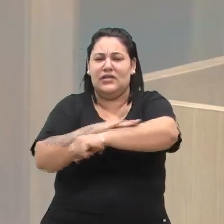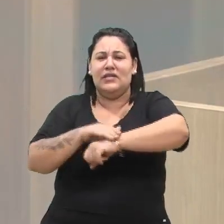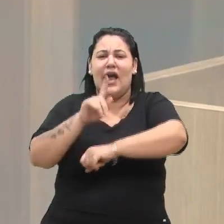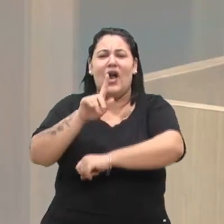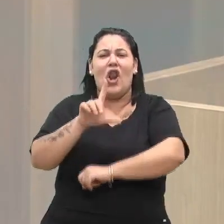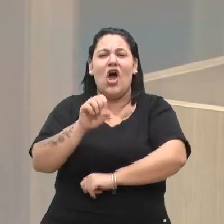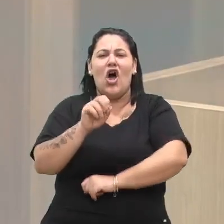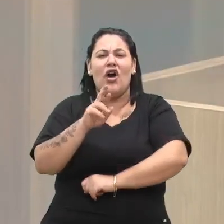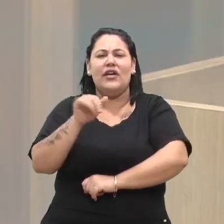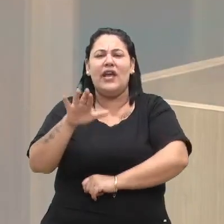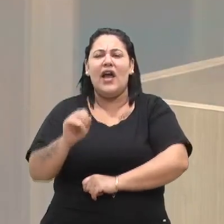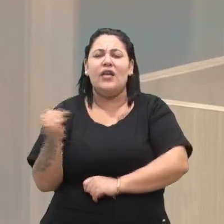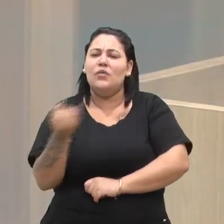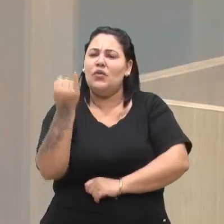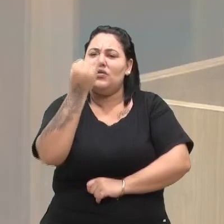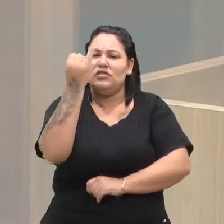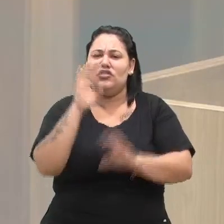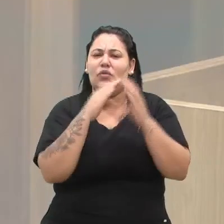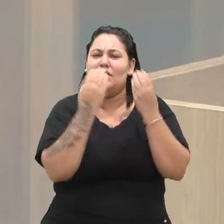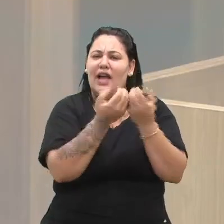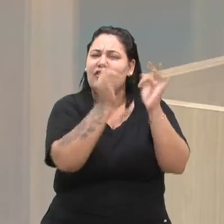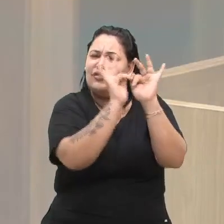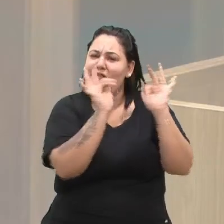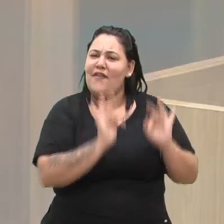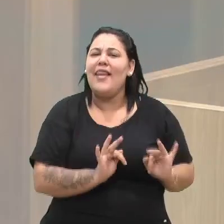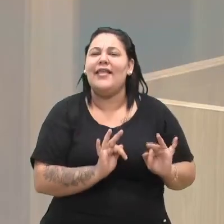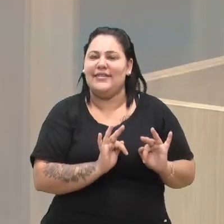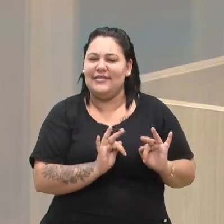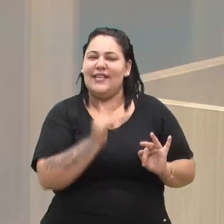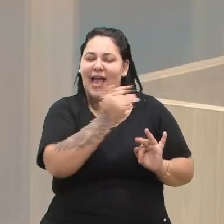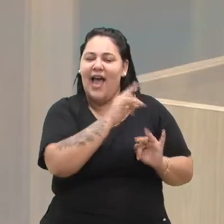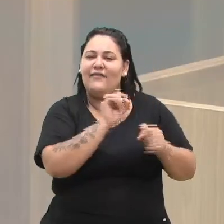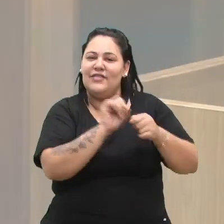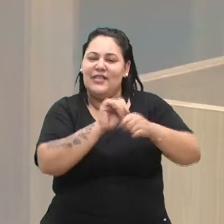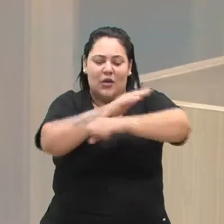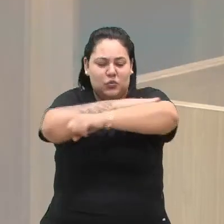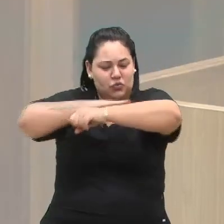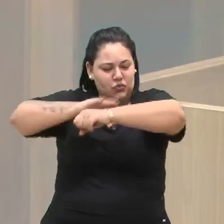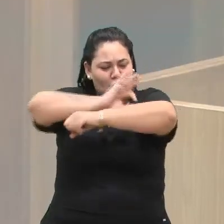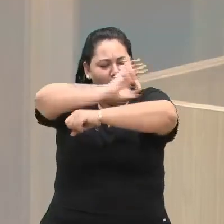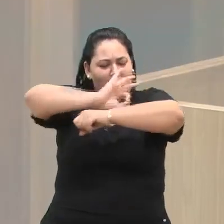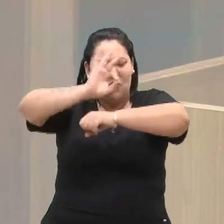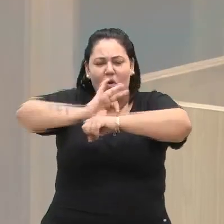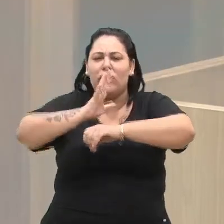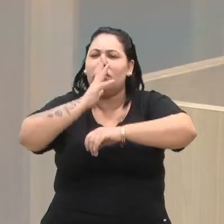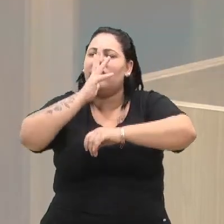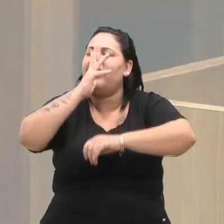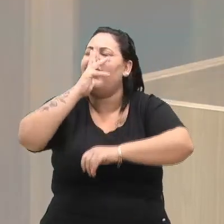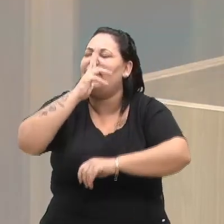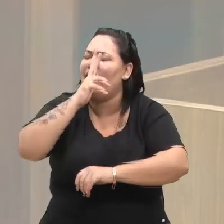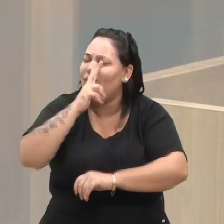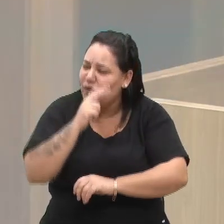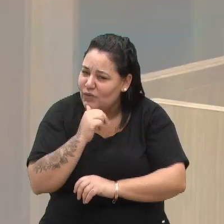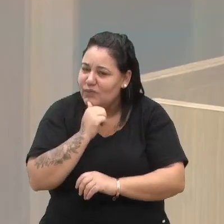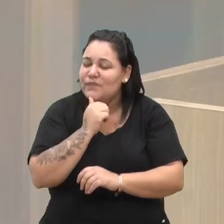olha, a comunidade está feliz, está contente, demorou, diversos